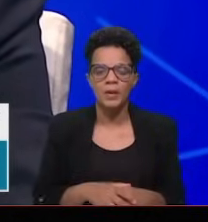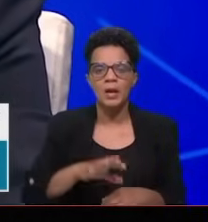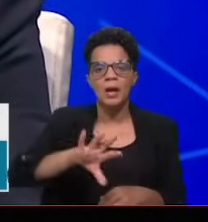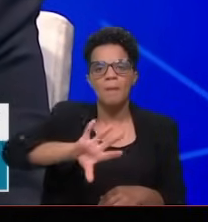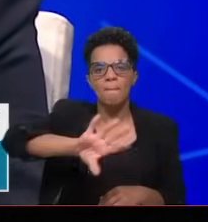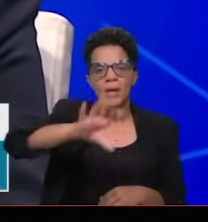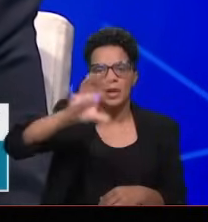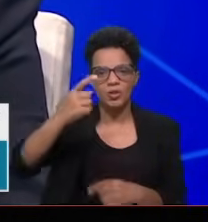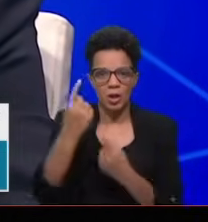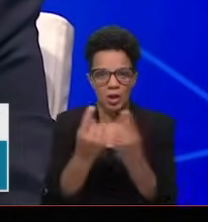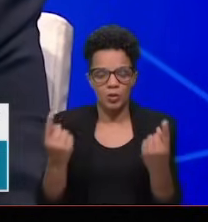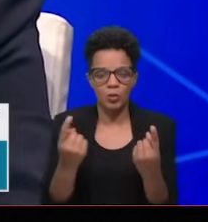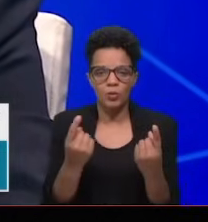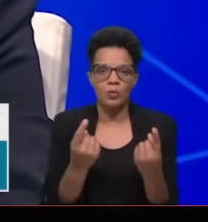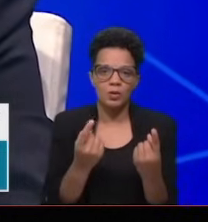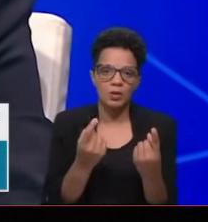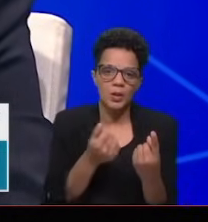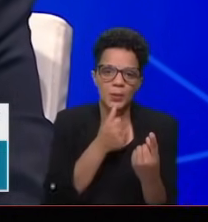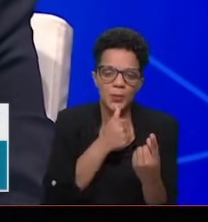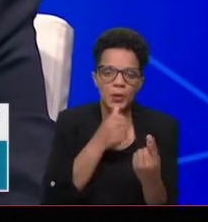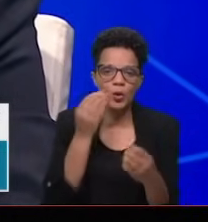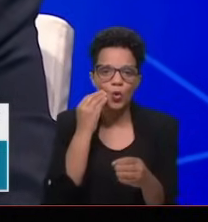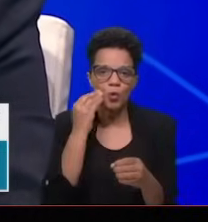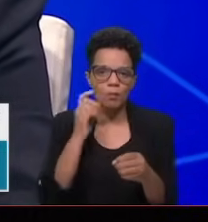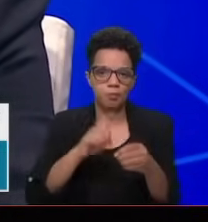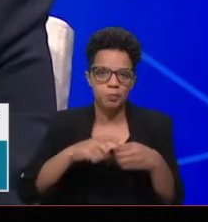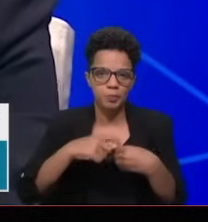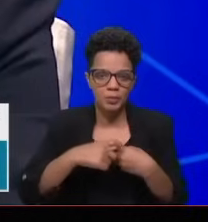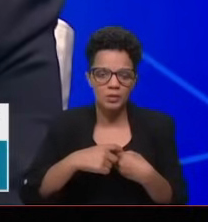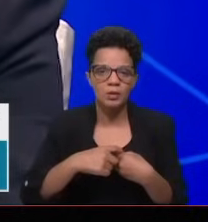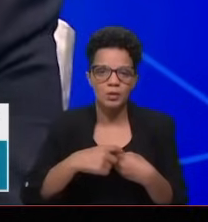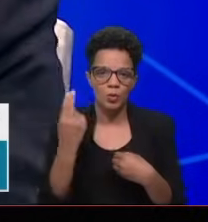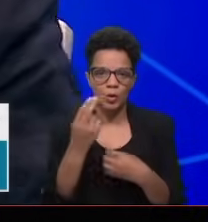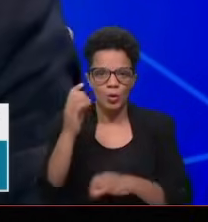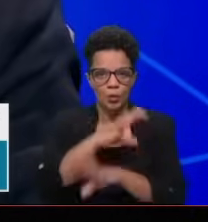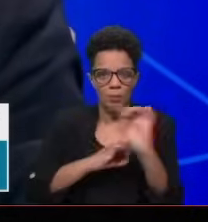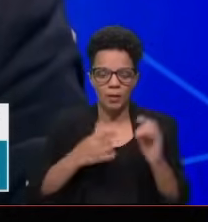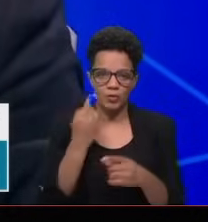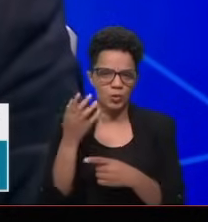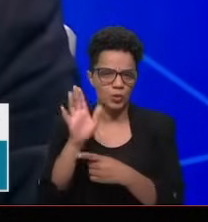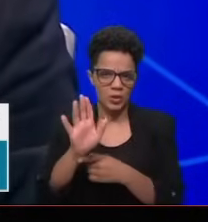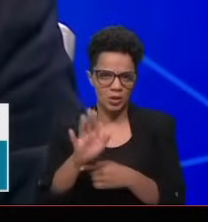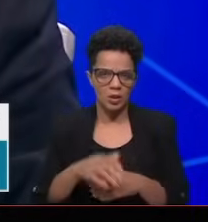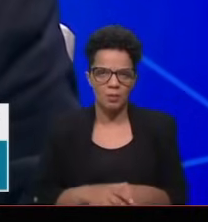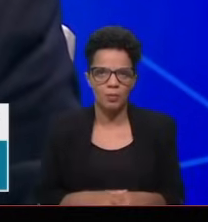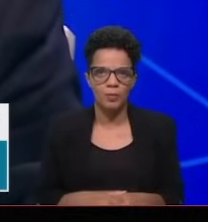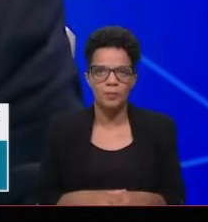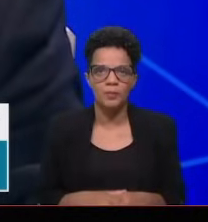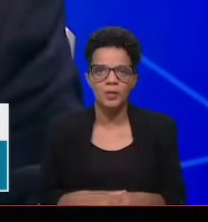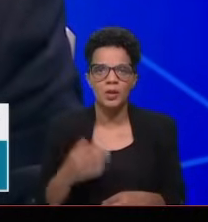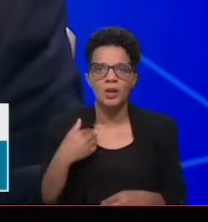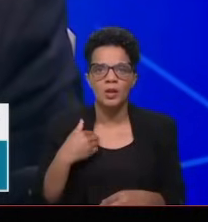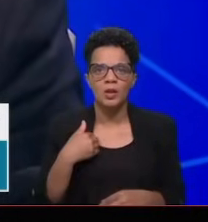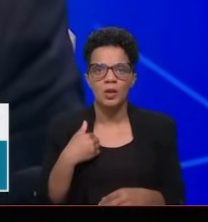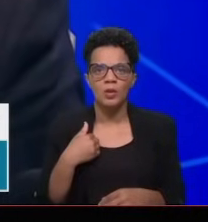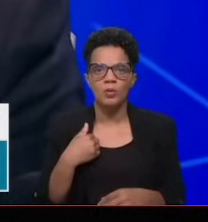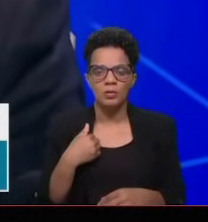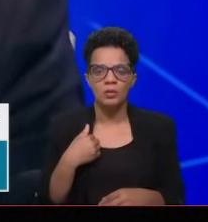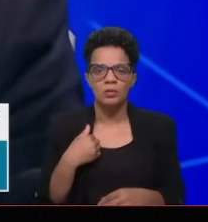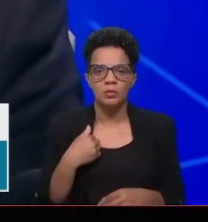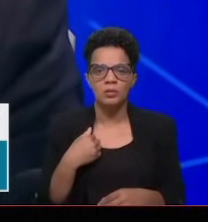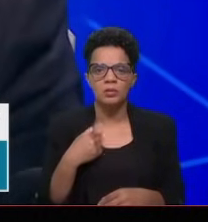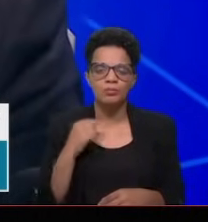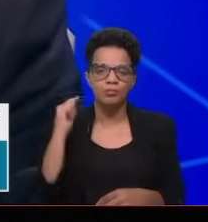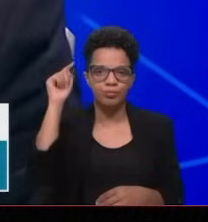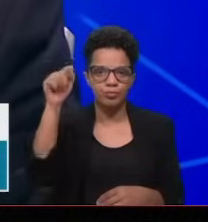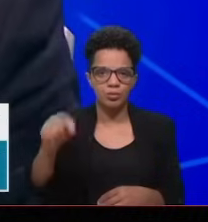é que vai ditar a velocidade da sua adesão à União Europeia eu vou só lhe dar um pequeno exemplo quando quando eu trabalhei para a união europeia quando eu fui enviado especial paraos